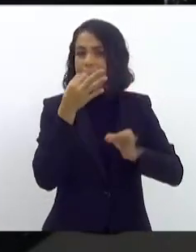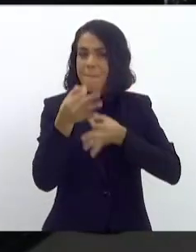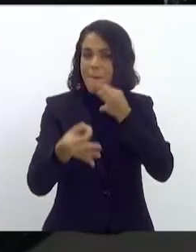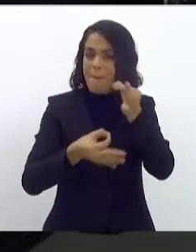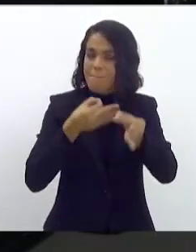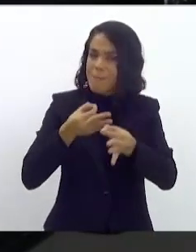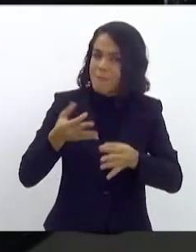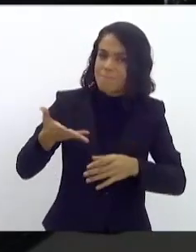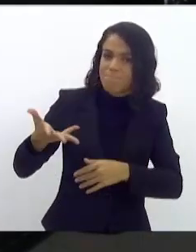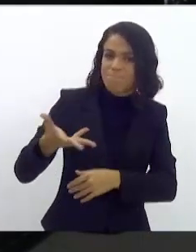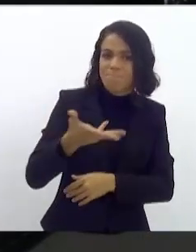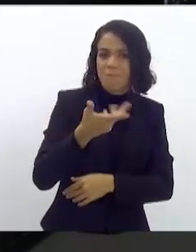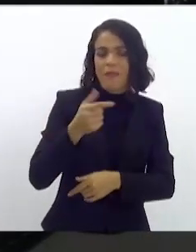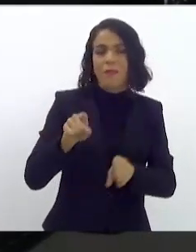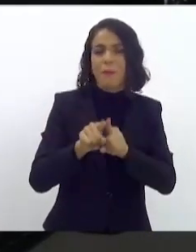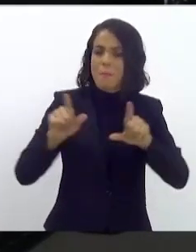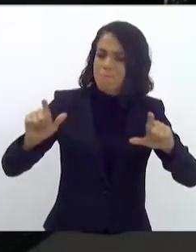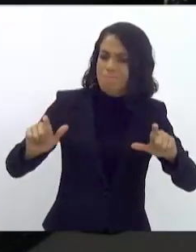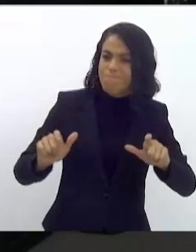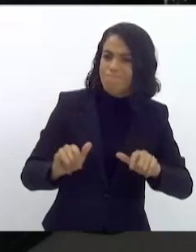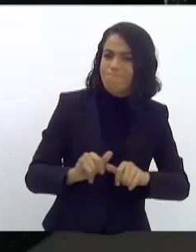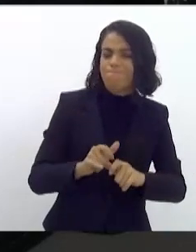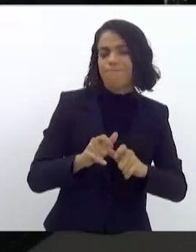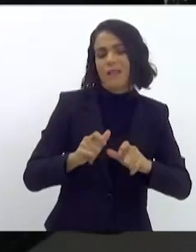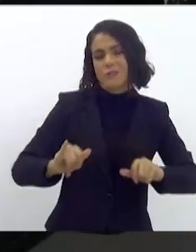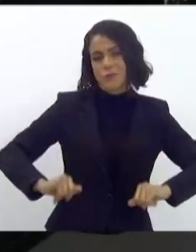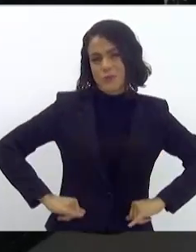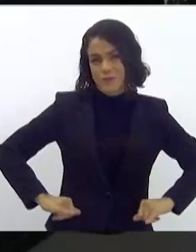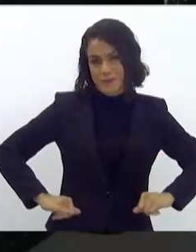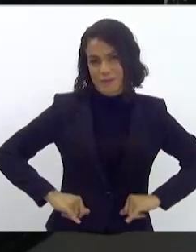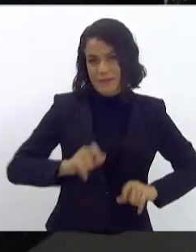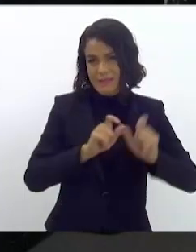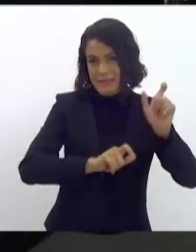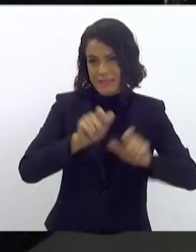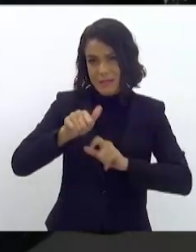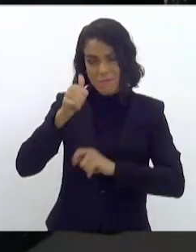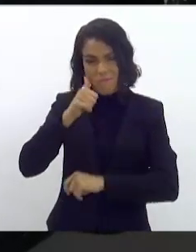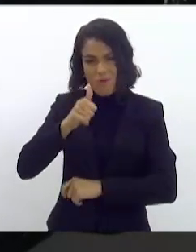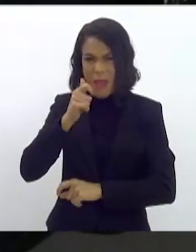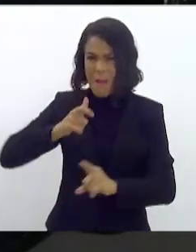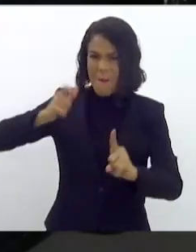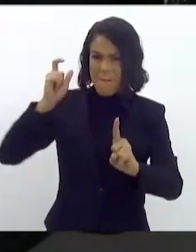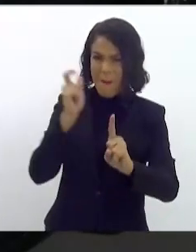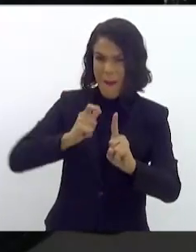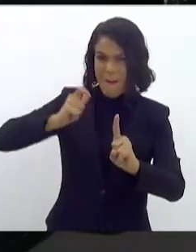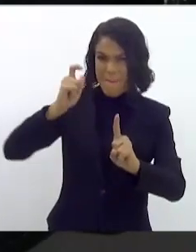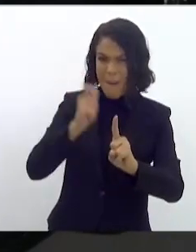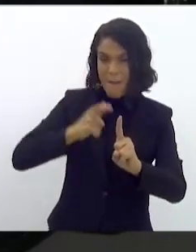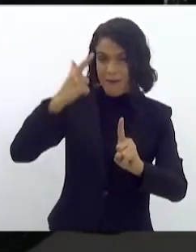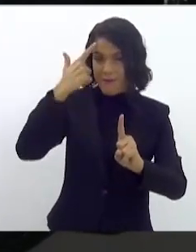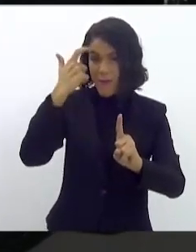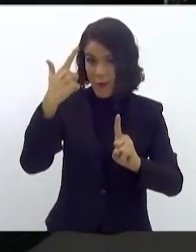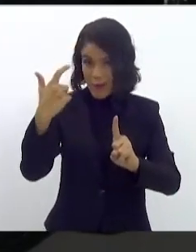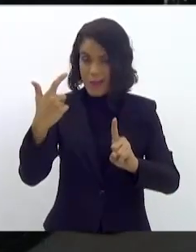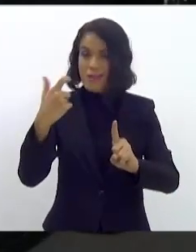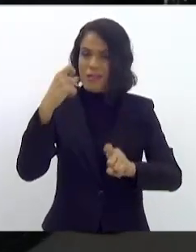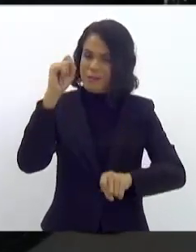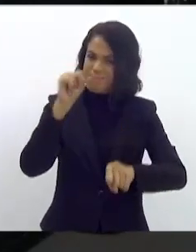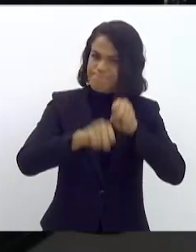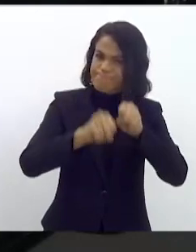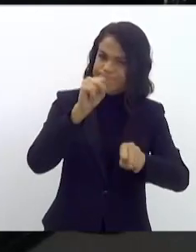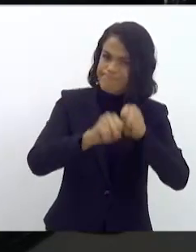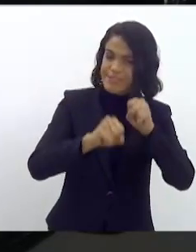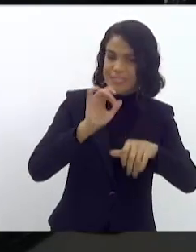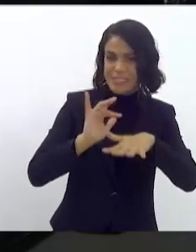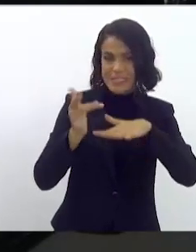minorar o sofrimento dessas mulheres que são tão fortemente e muitas vezes agredidas na rede